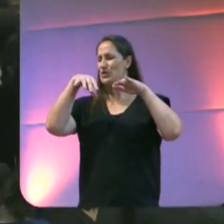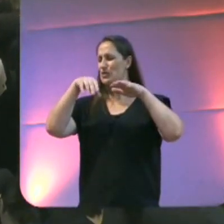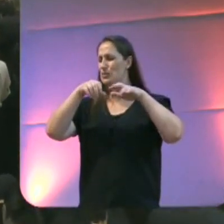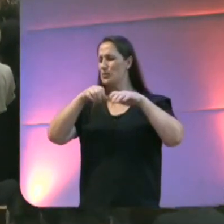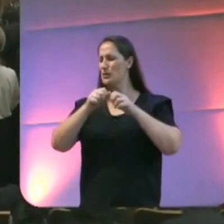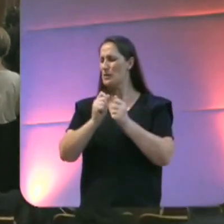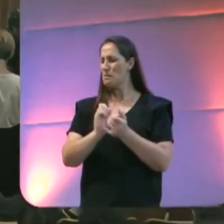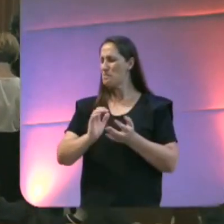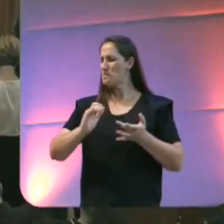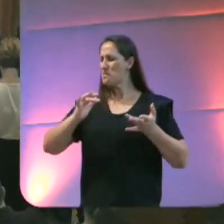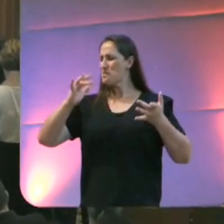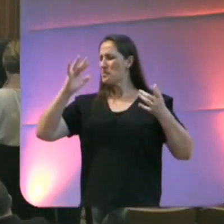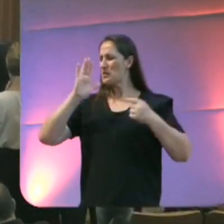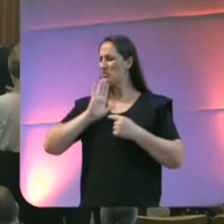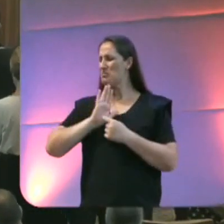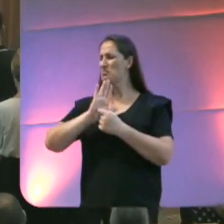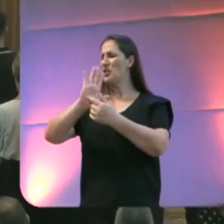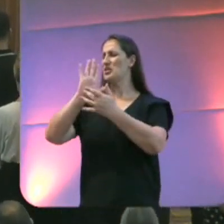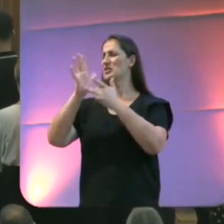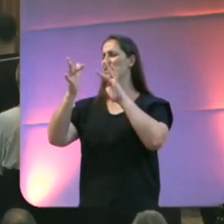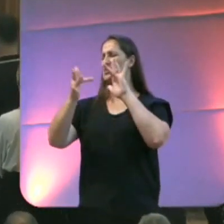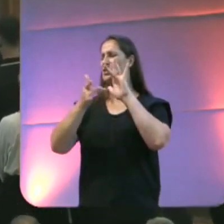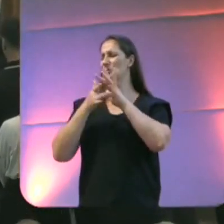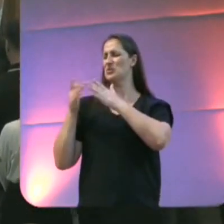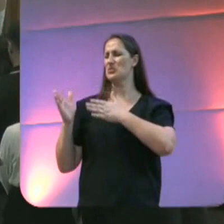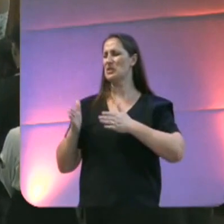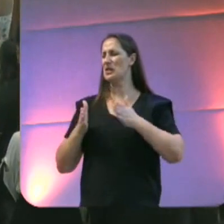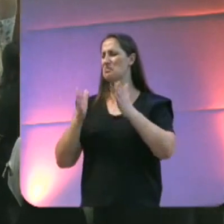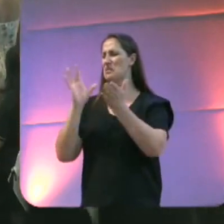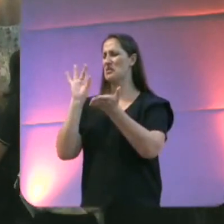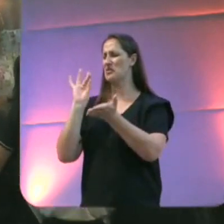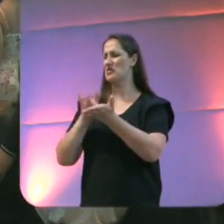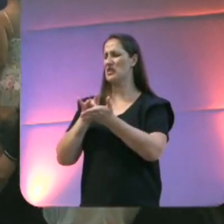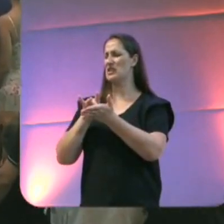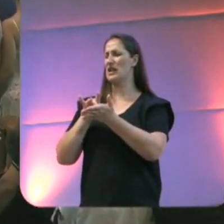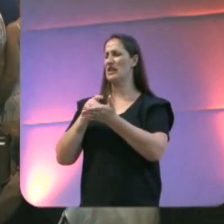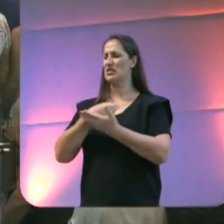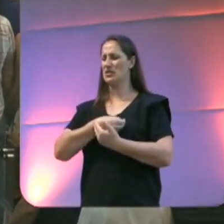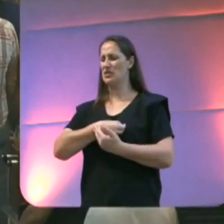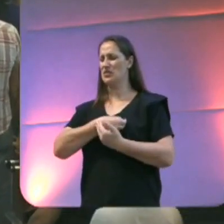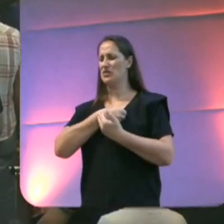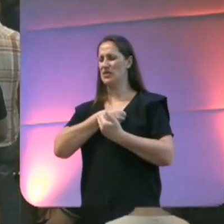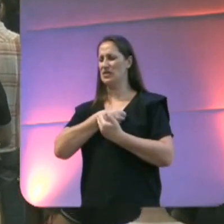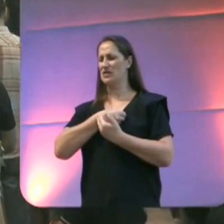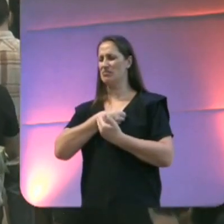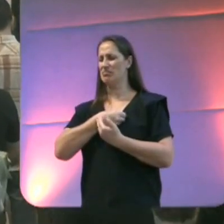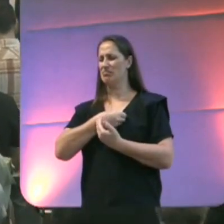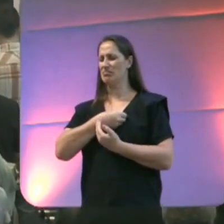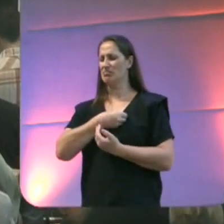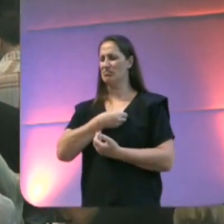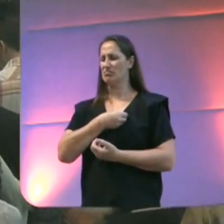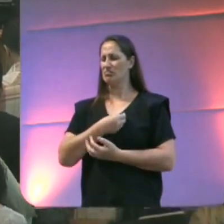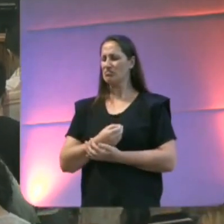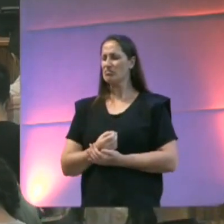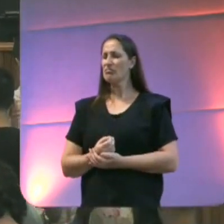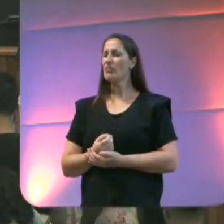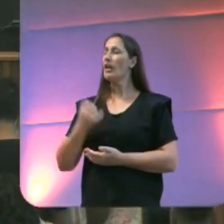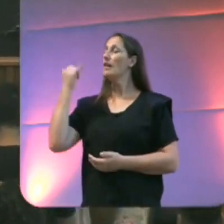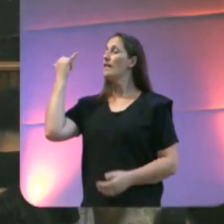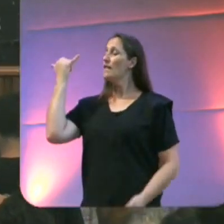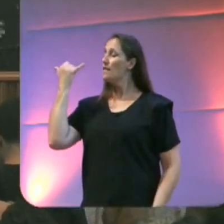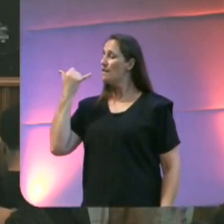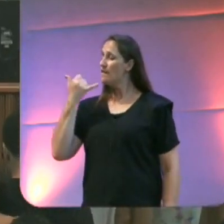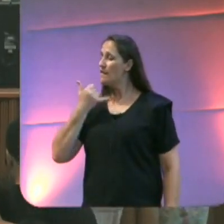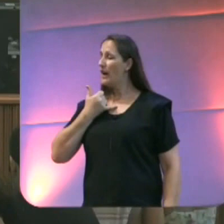ilumina na direção de Jesus o caminho, a verdade e a vida para as pessoas. Fala